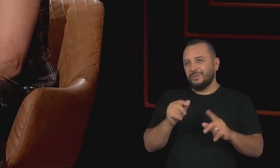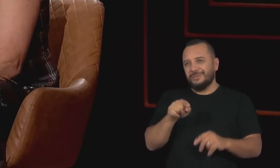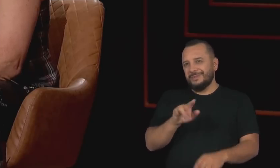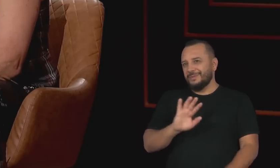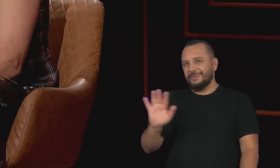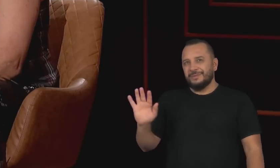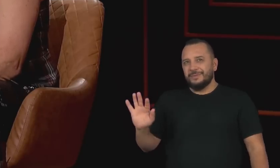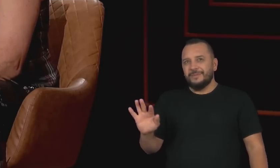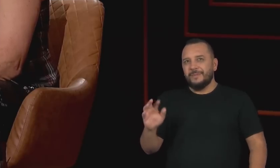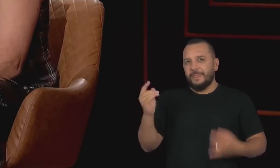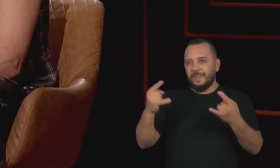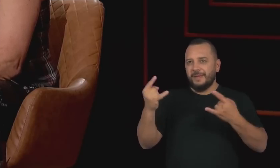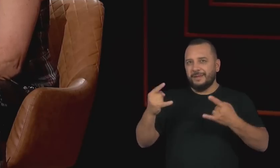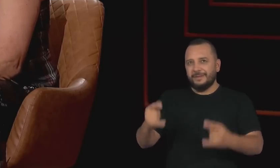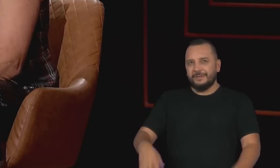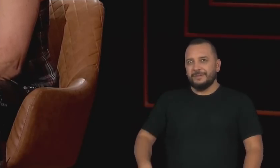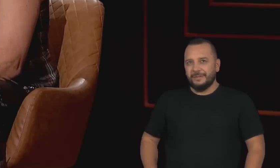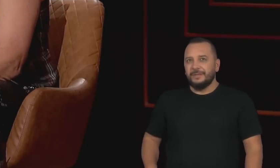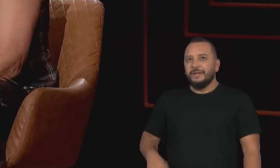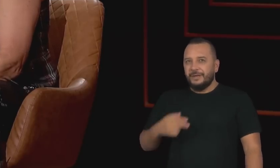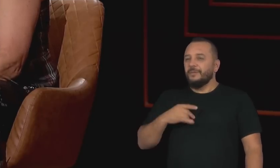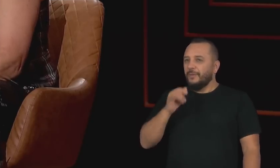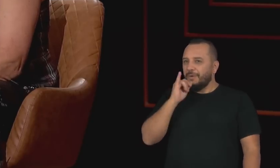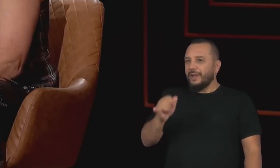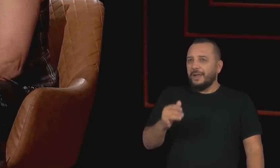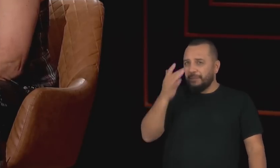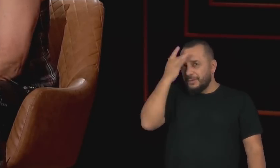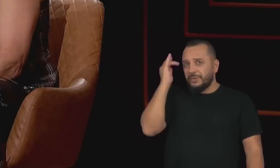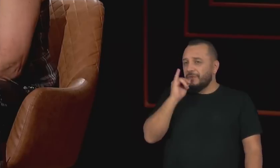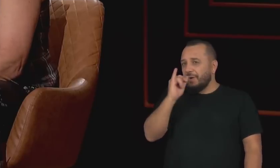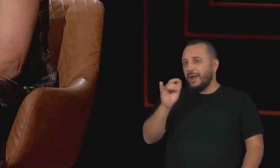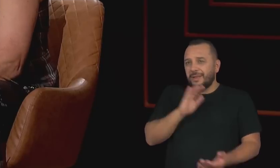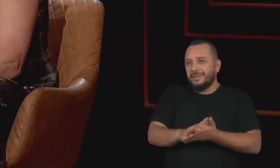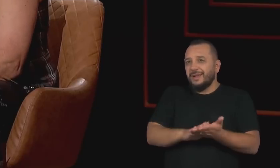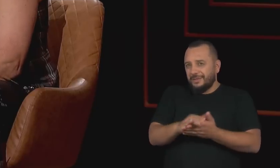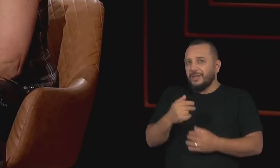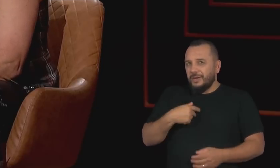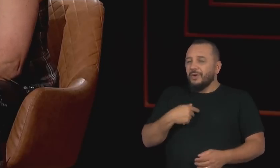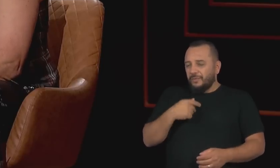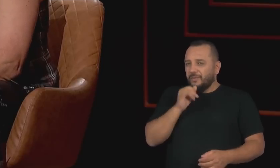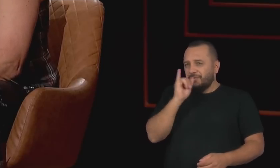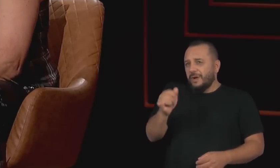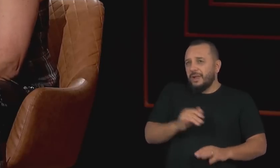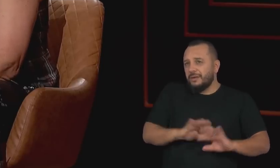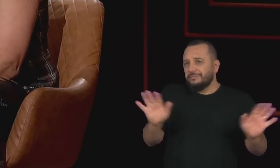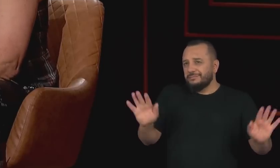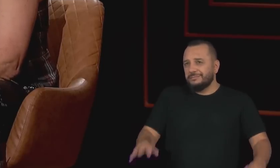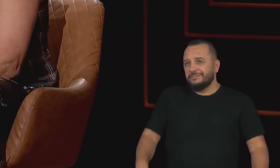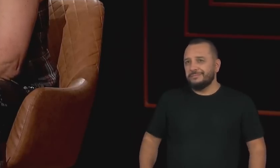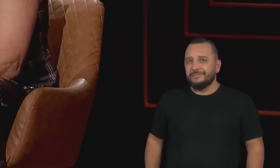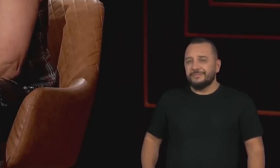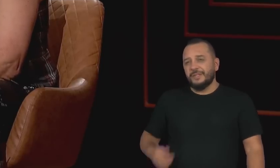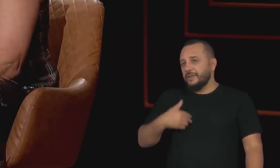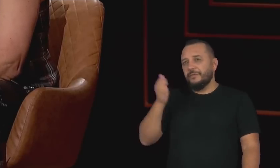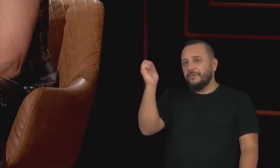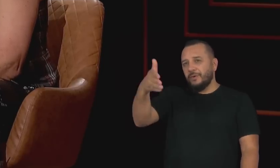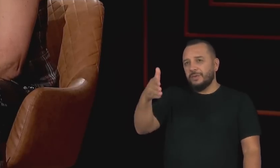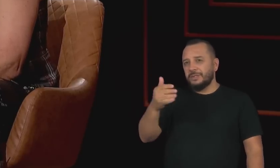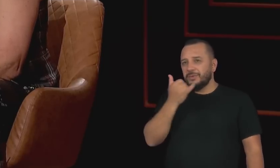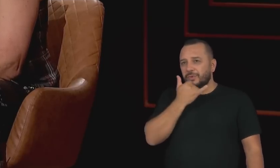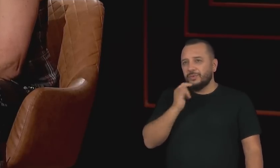E It's olha rock and roll, man. E eu falava, eu vou falar, porque ninguém fala dessa porra e eu vou falar disso. E foda-se.